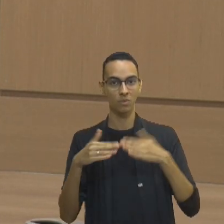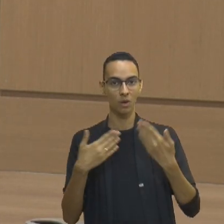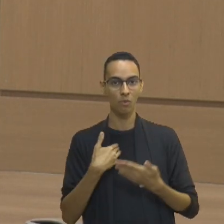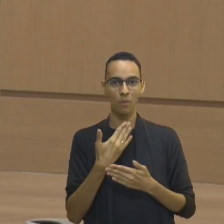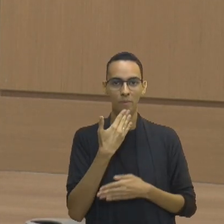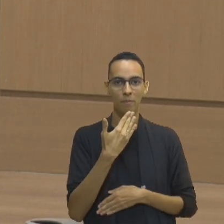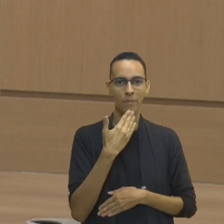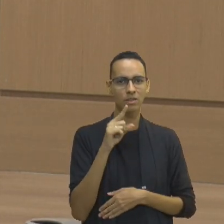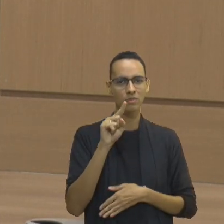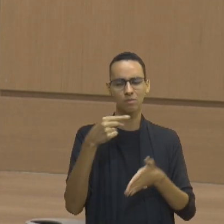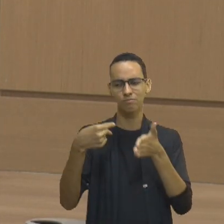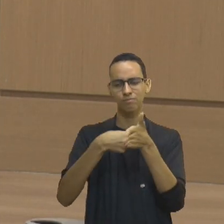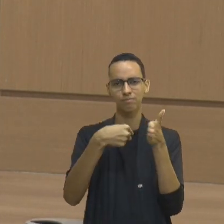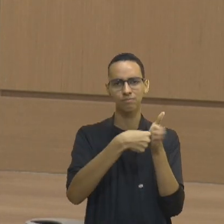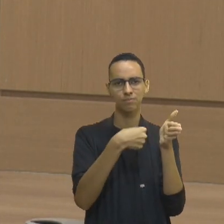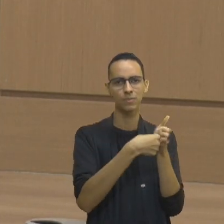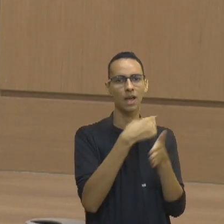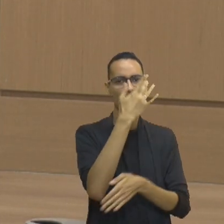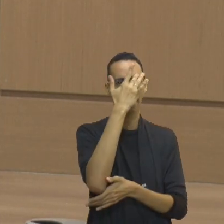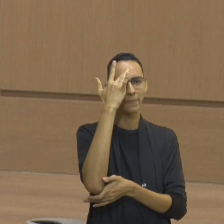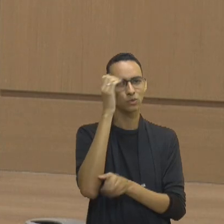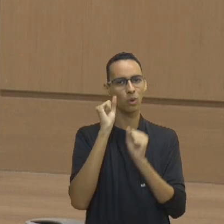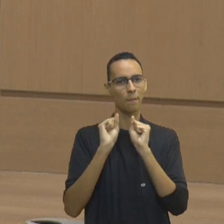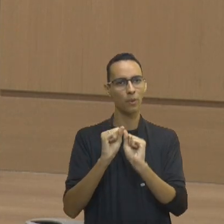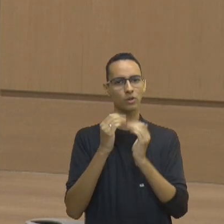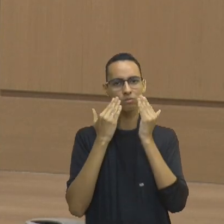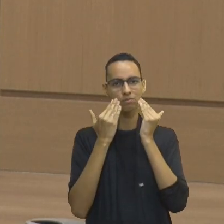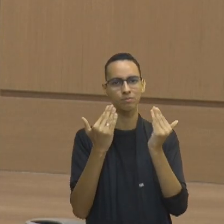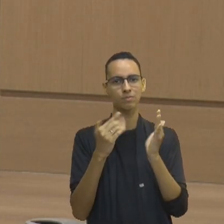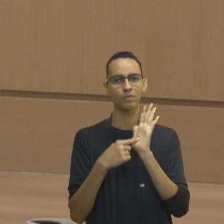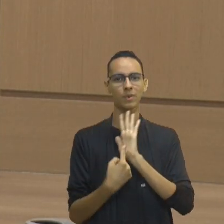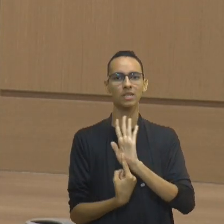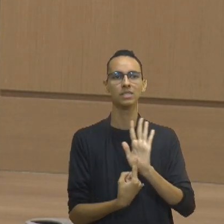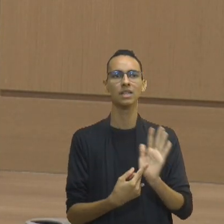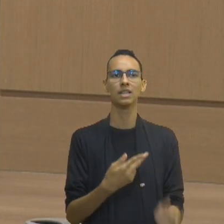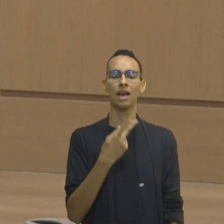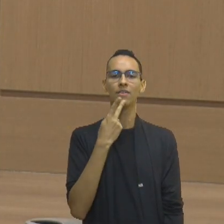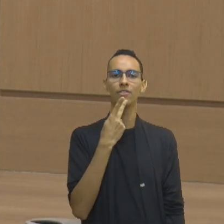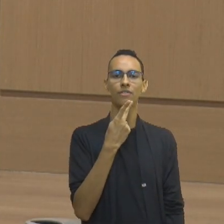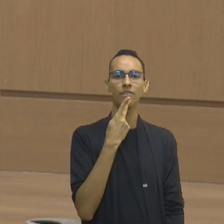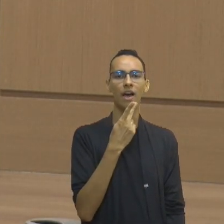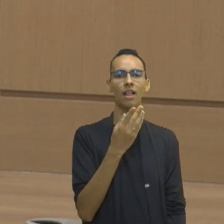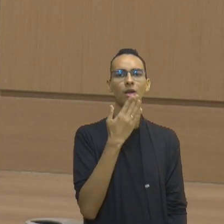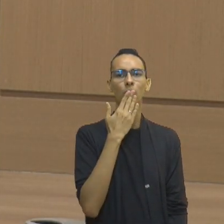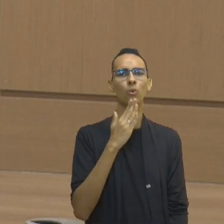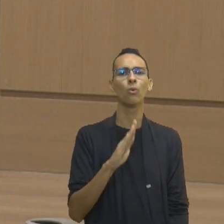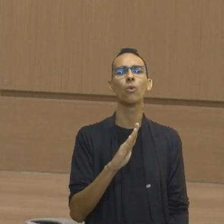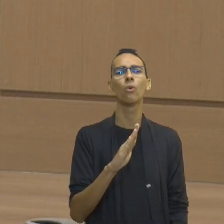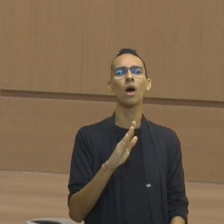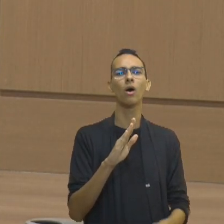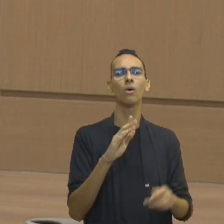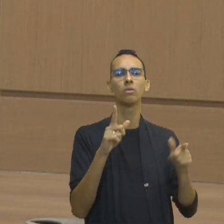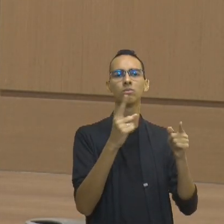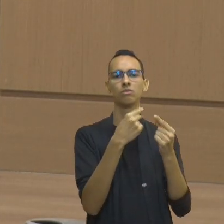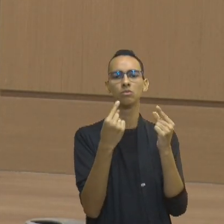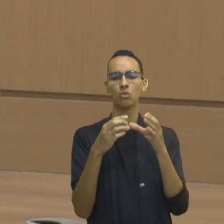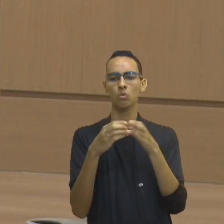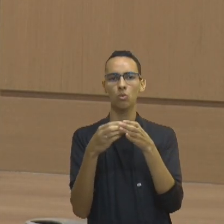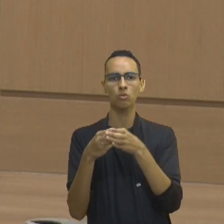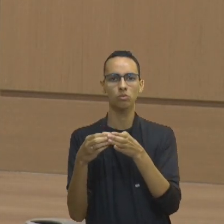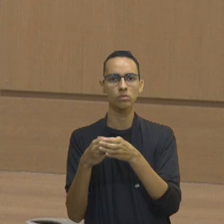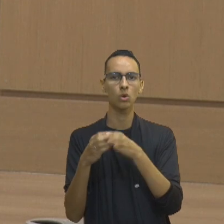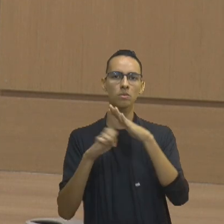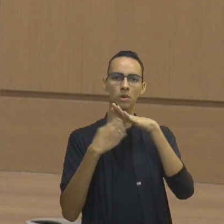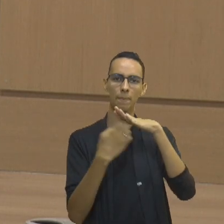fazer o questionamento, a pessoa se apresente, diga a quem está representando aqui, qual veículo